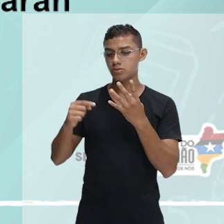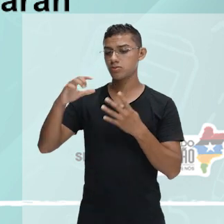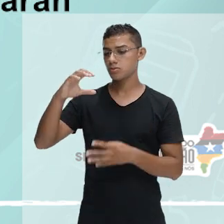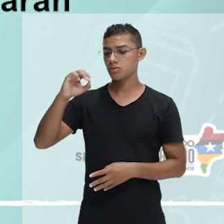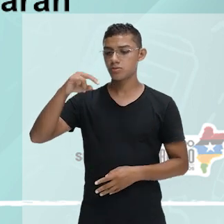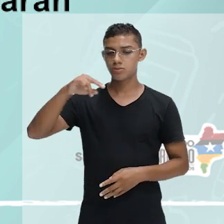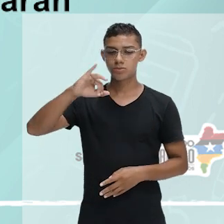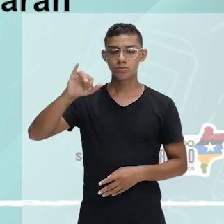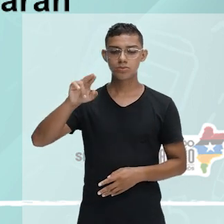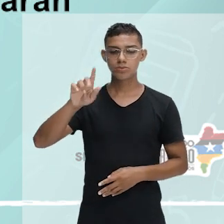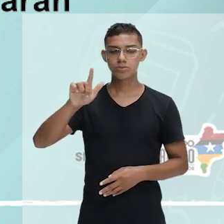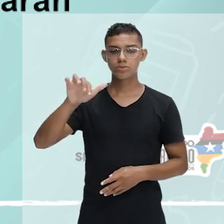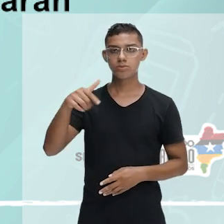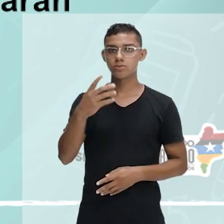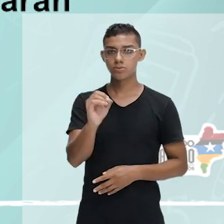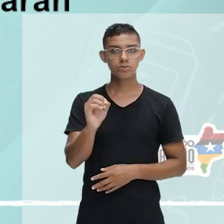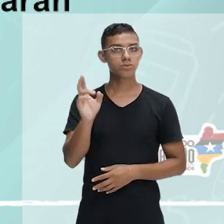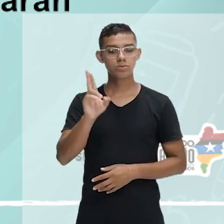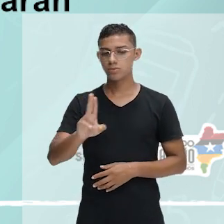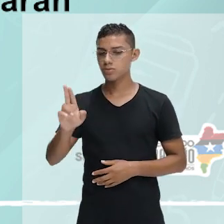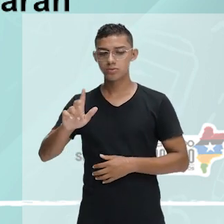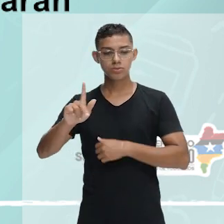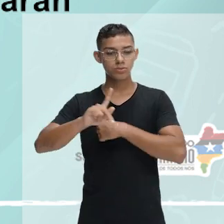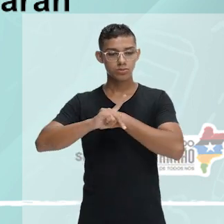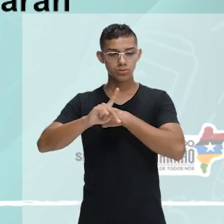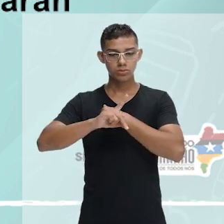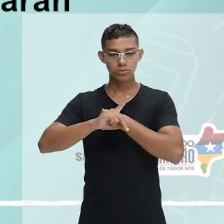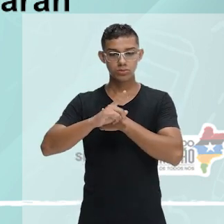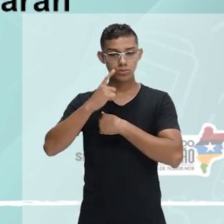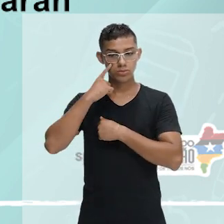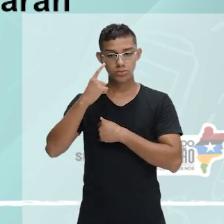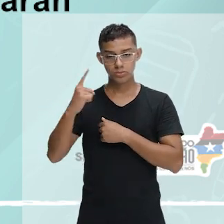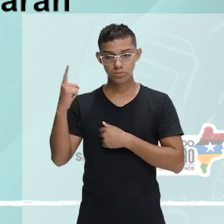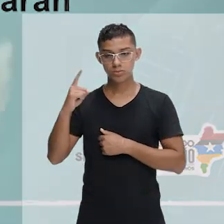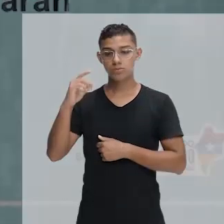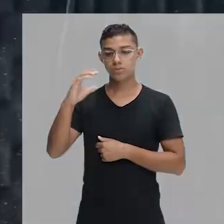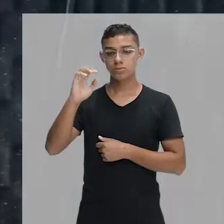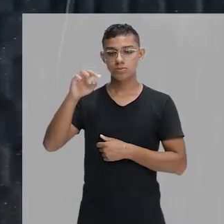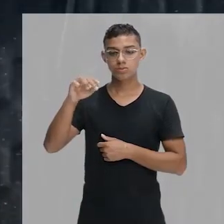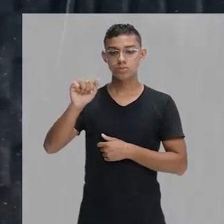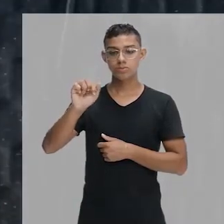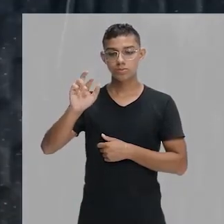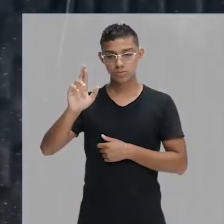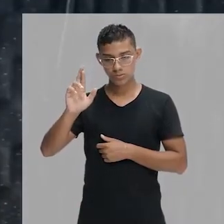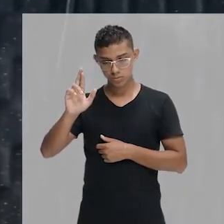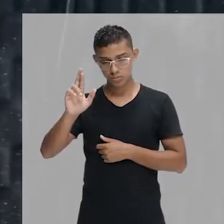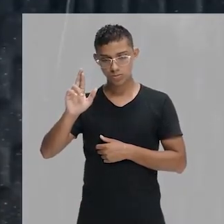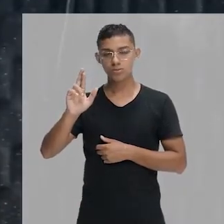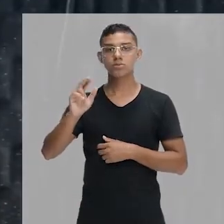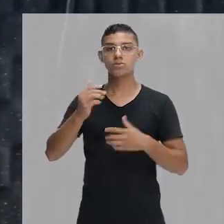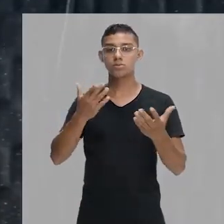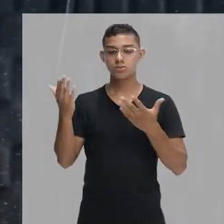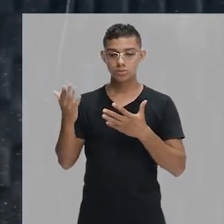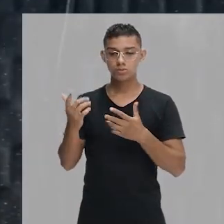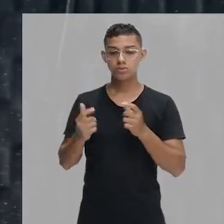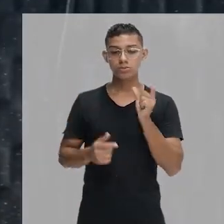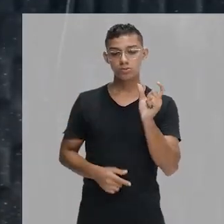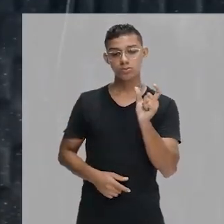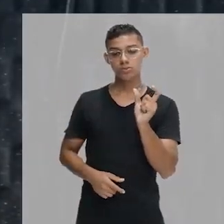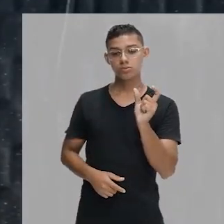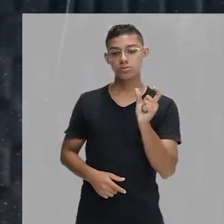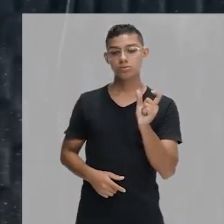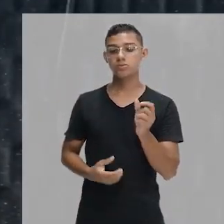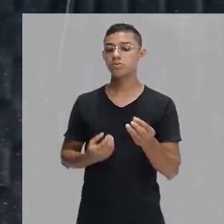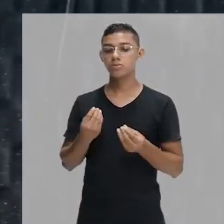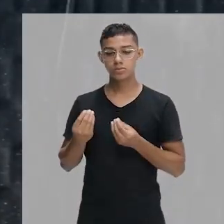utilizar os pronomes? Para que vocês observem no próximo verbo cenar, tá? A terminação, como